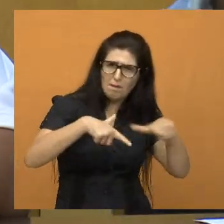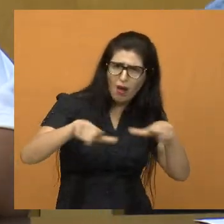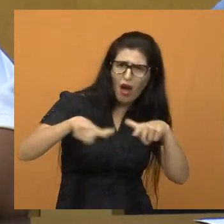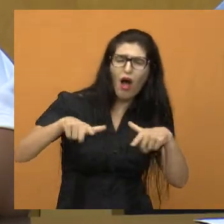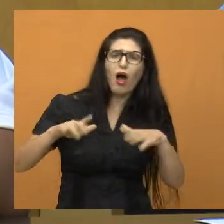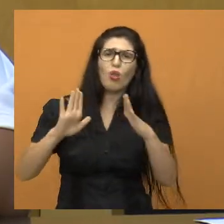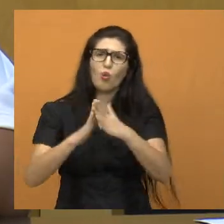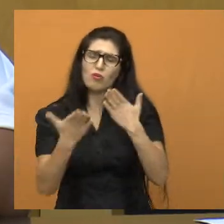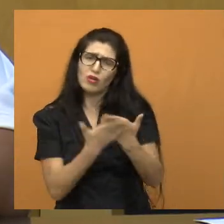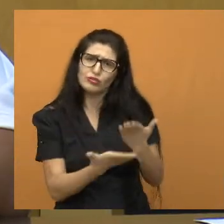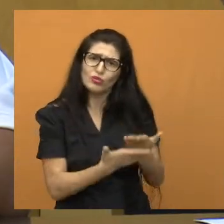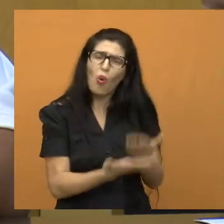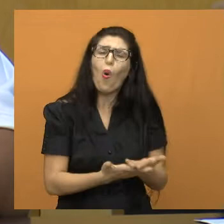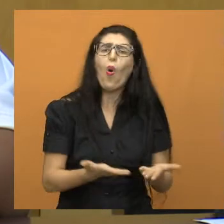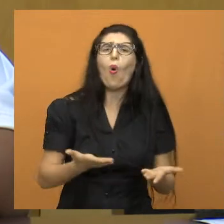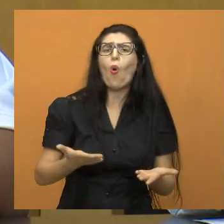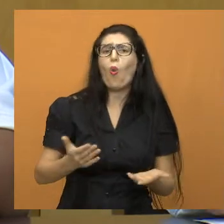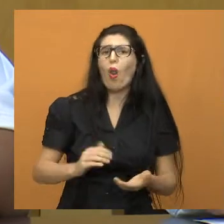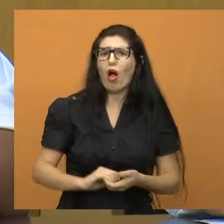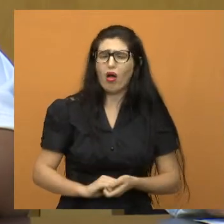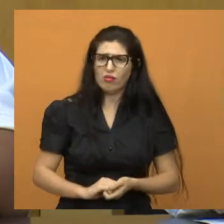na escola.